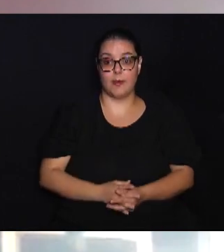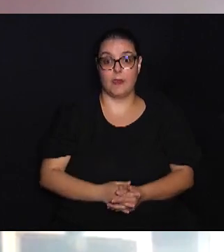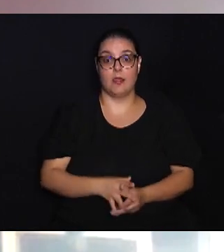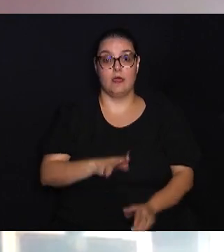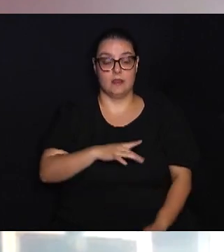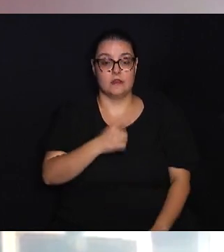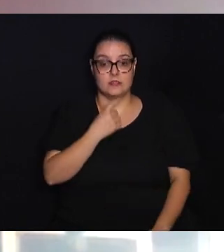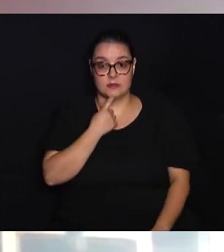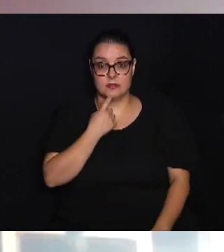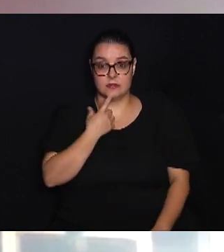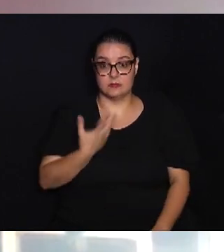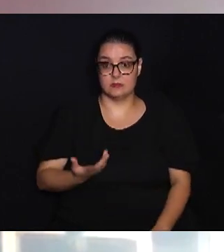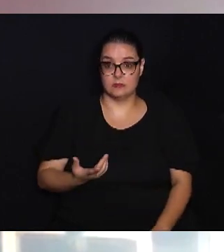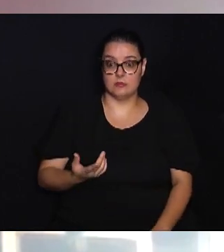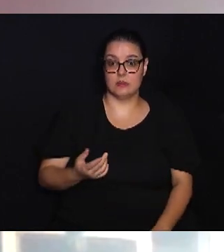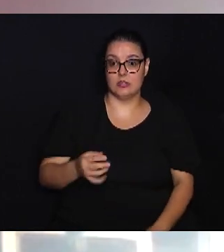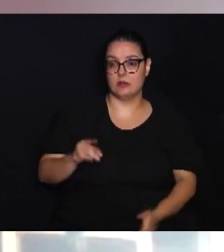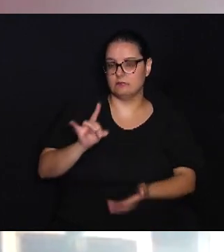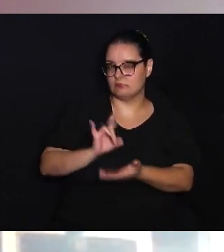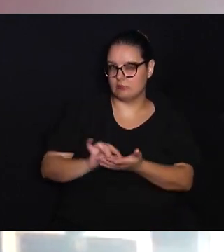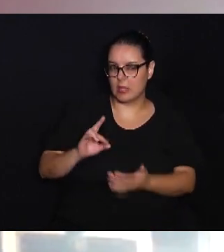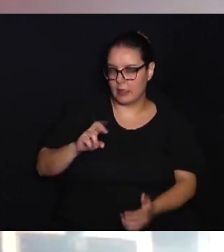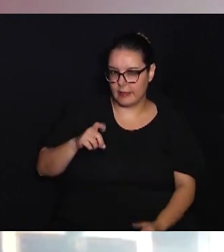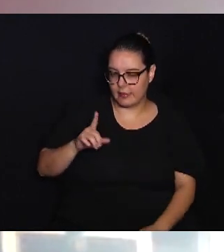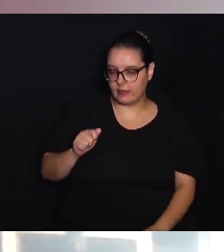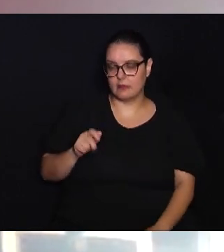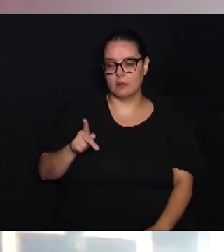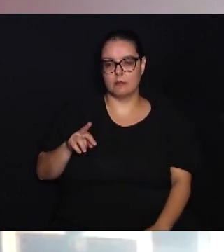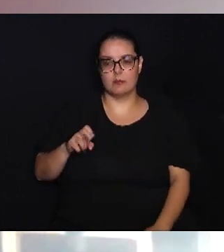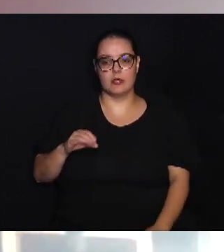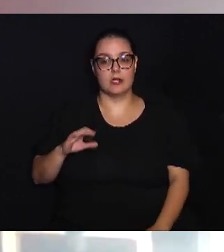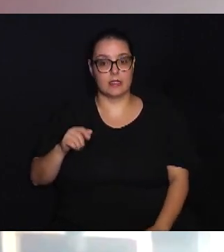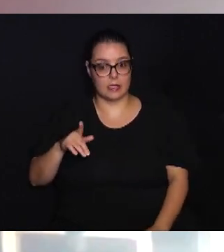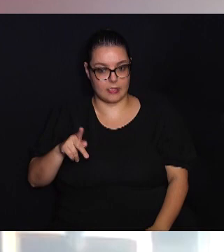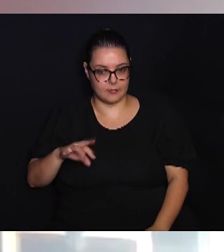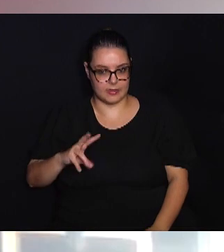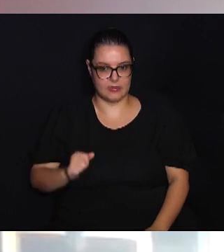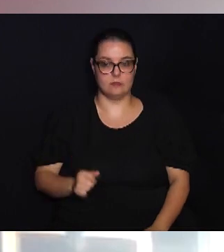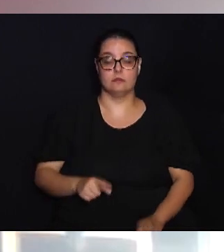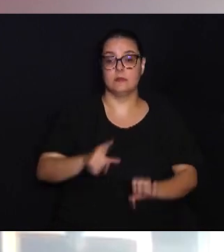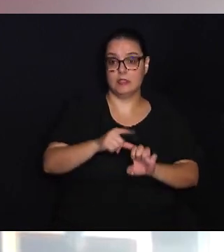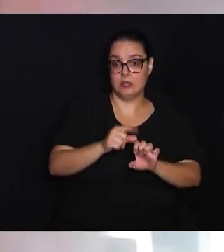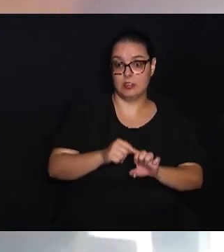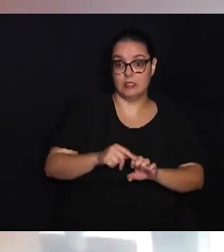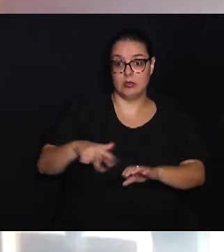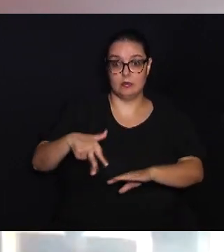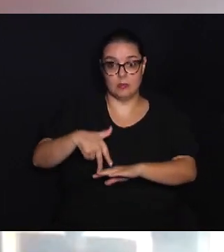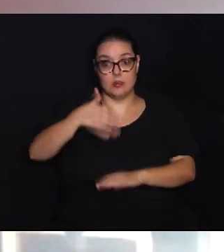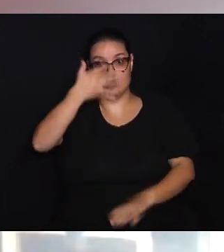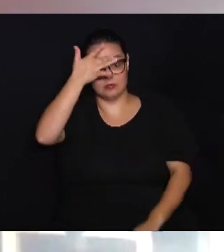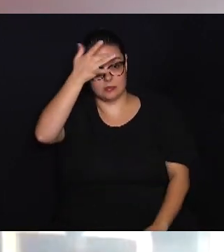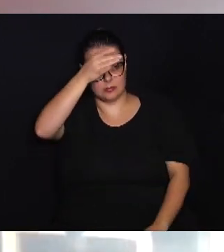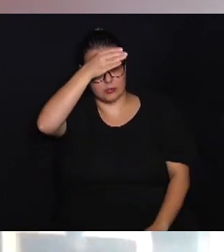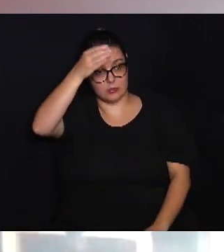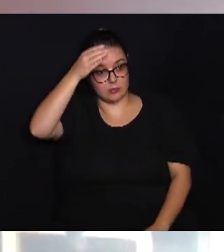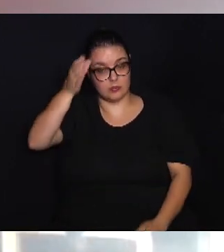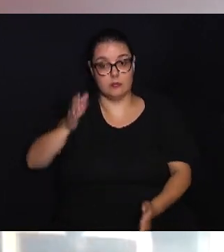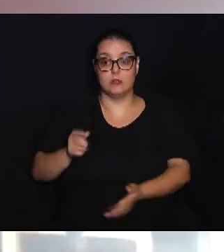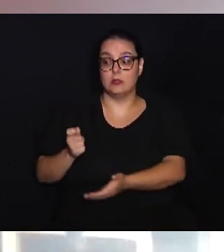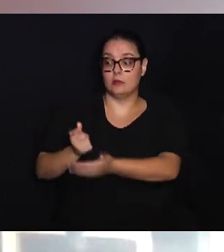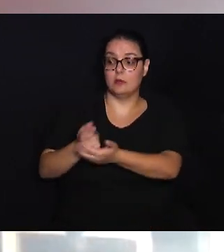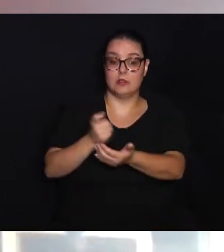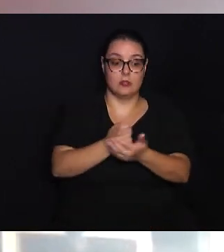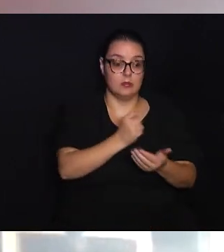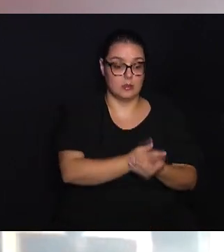a a cidade de Campinas pela renda per capita pela cultura empreendedora e pelo consumidor ativo